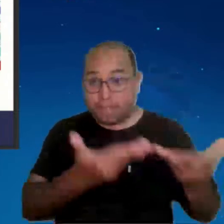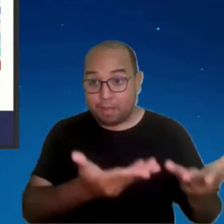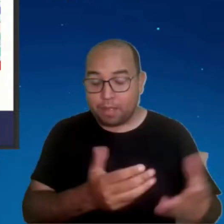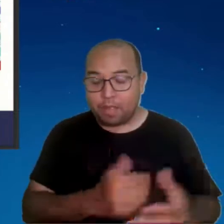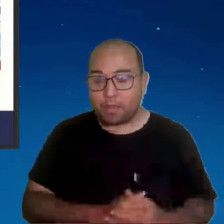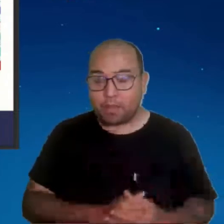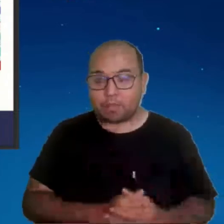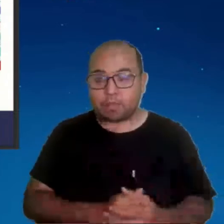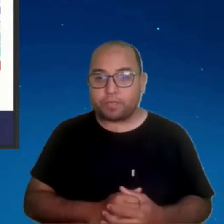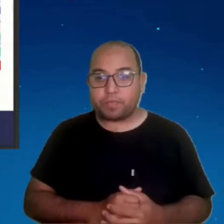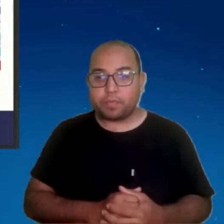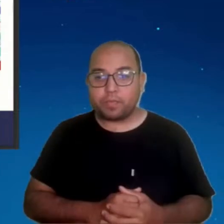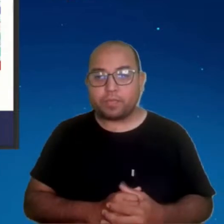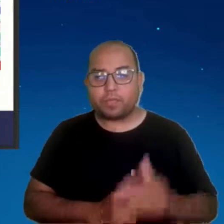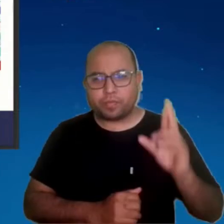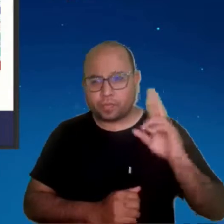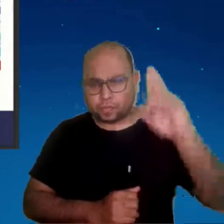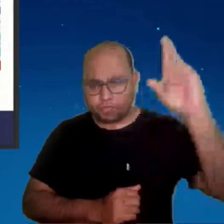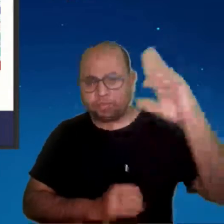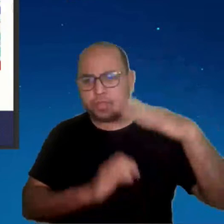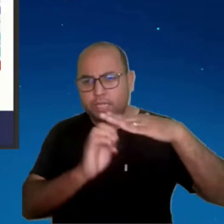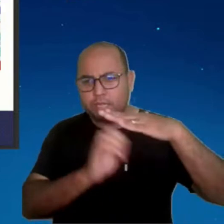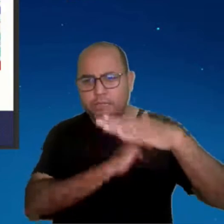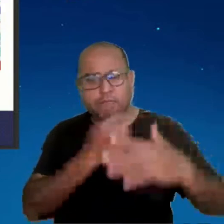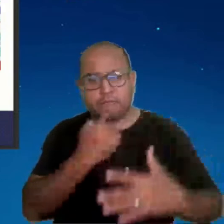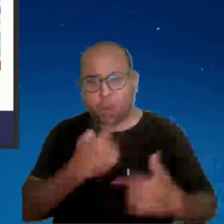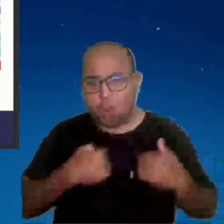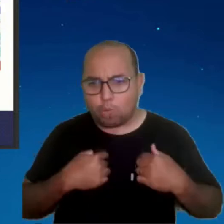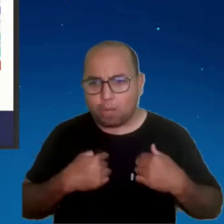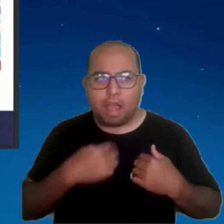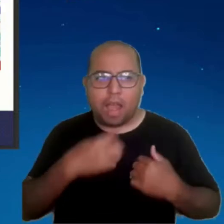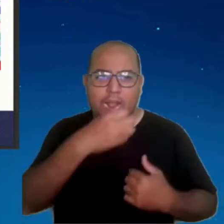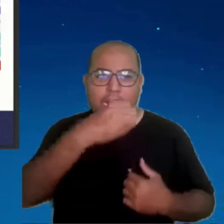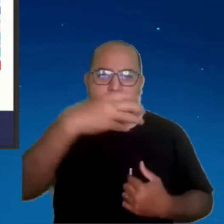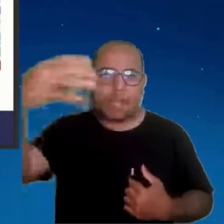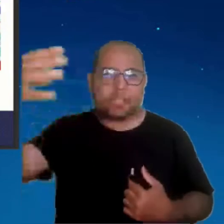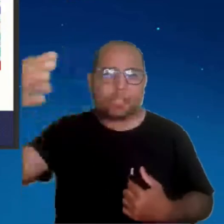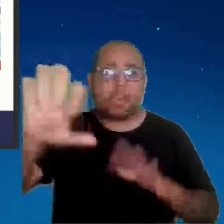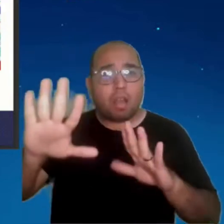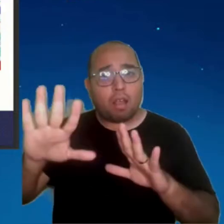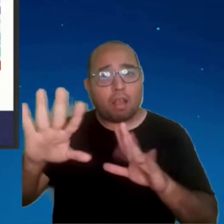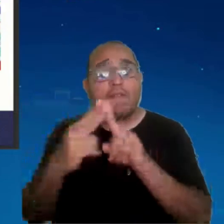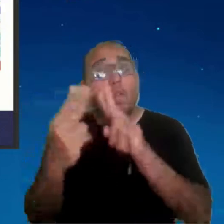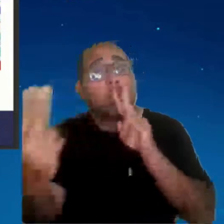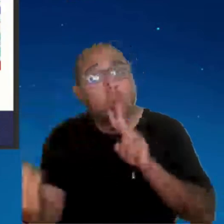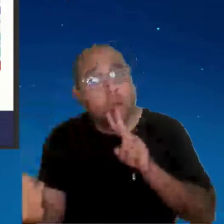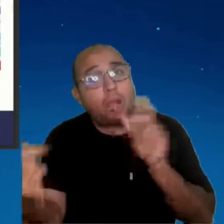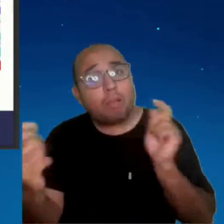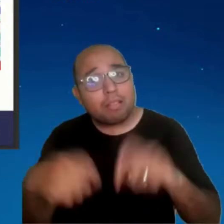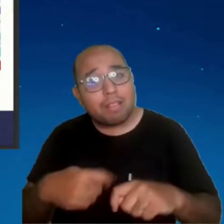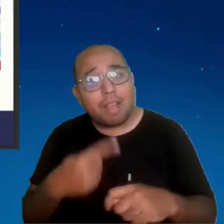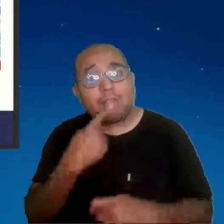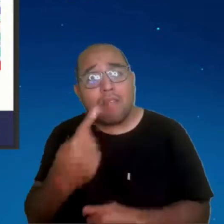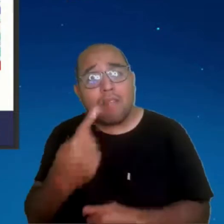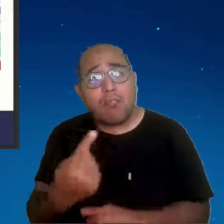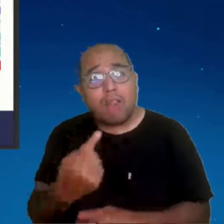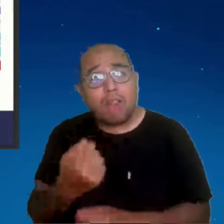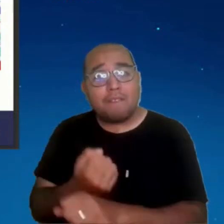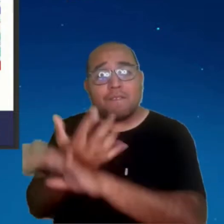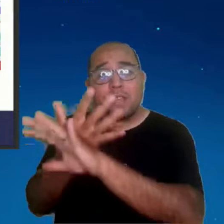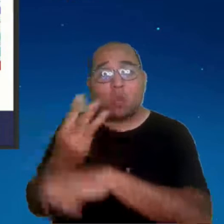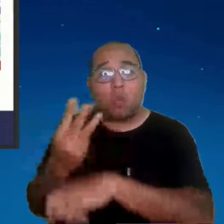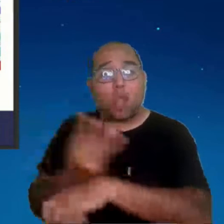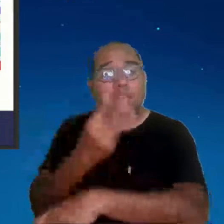assim, o dono da empresa falou comigo, ah, Marisa, mas ele está viajando. Virtual. Fazemos um vídeo no